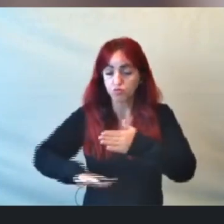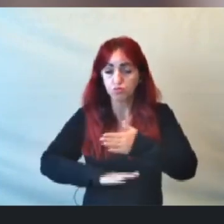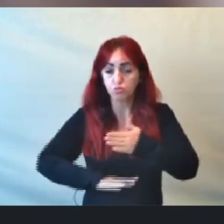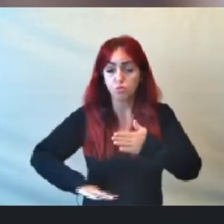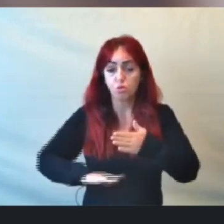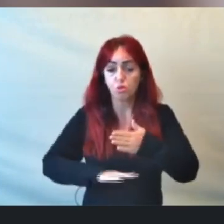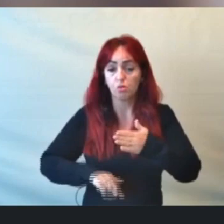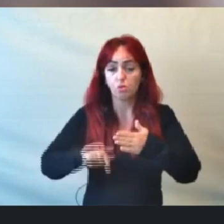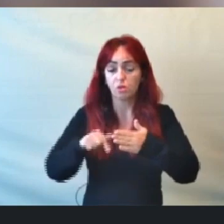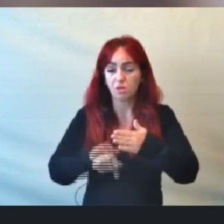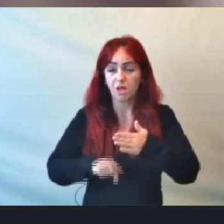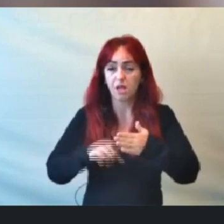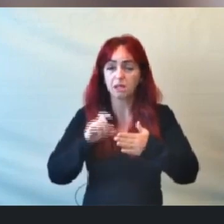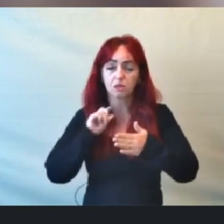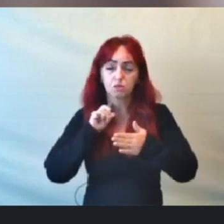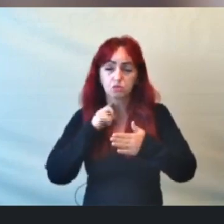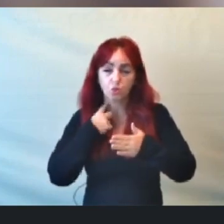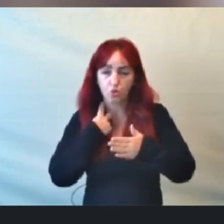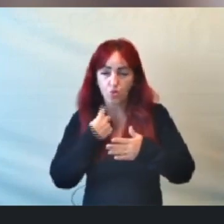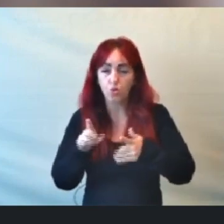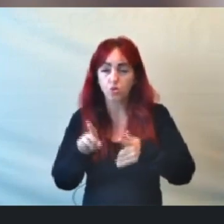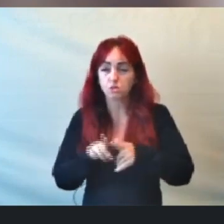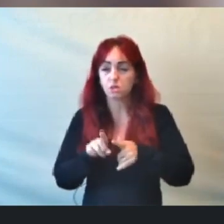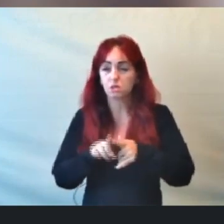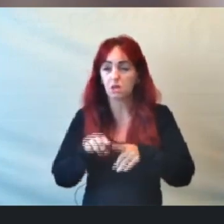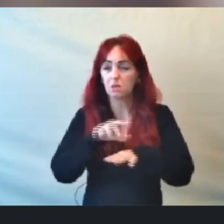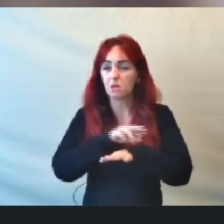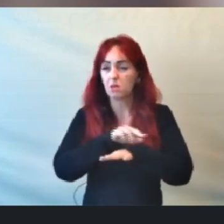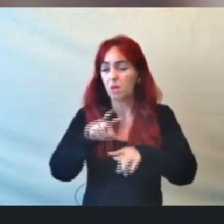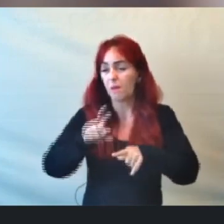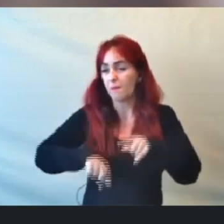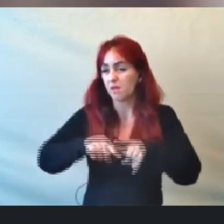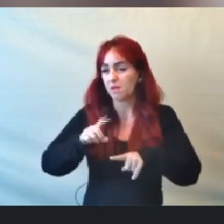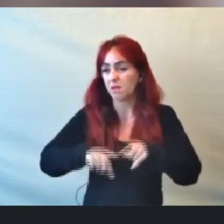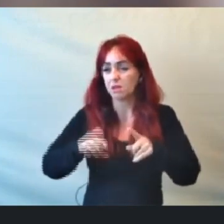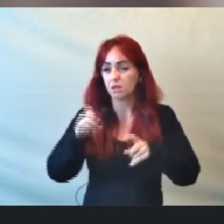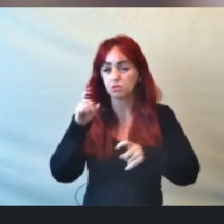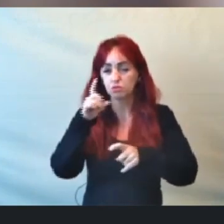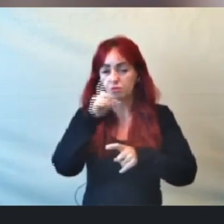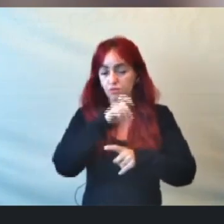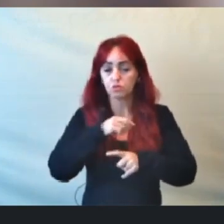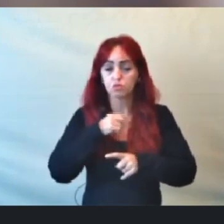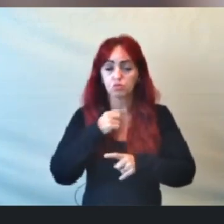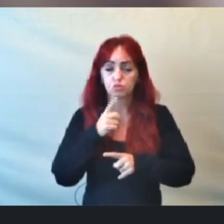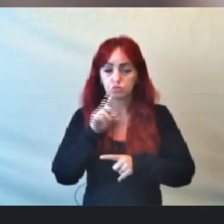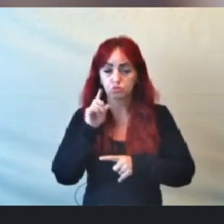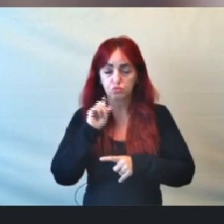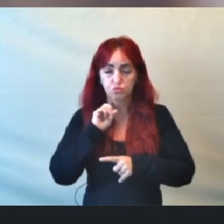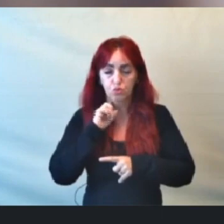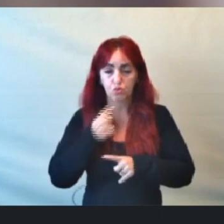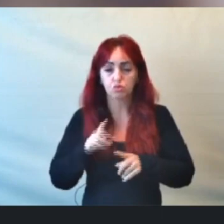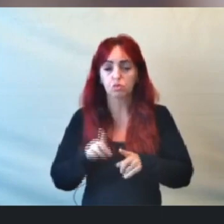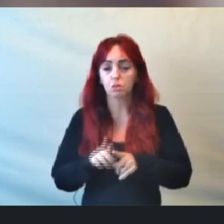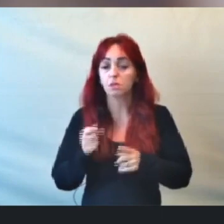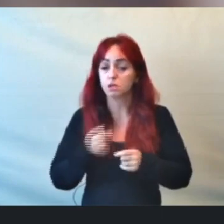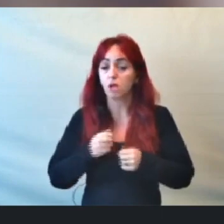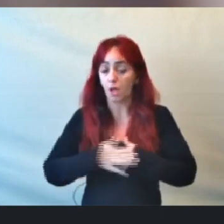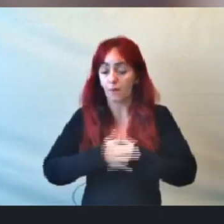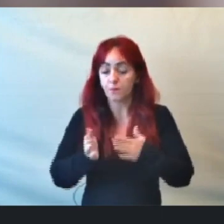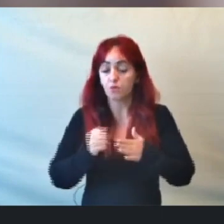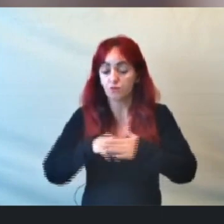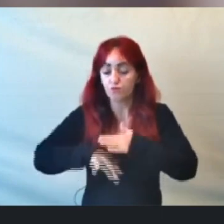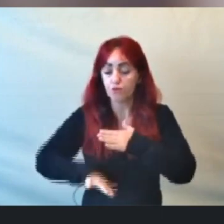alta quantidade de matéria orgânica. Isso foi feito, né, e, na verdade, as consequências imediatas não foram